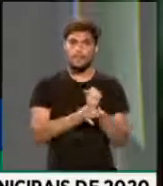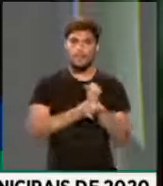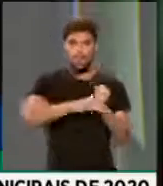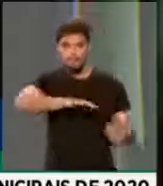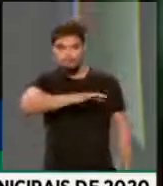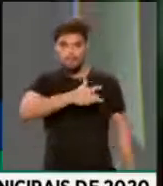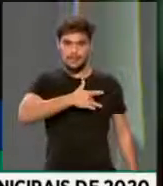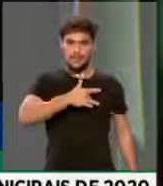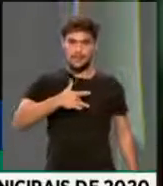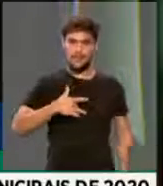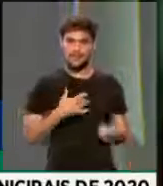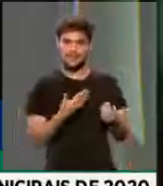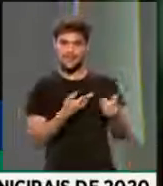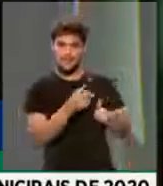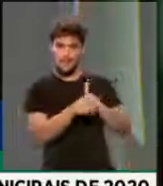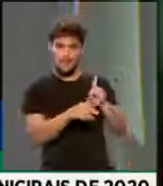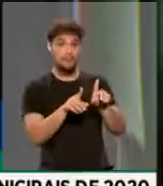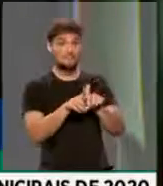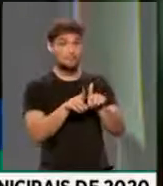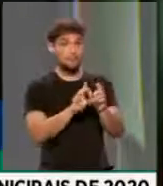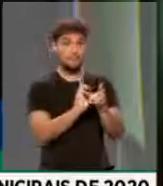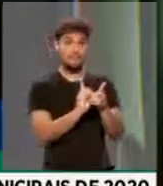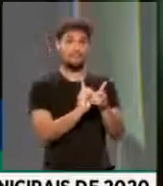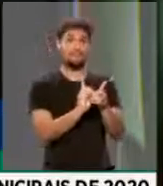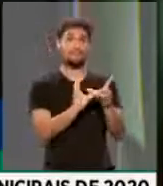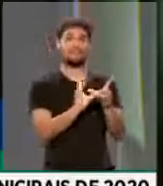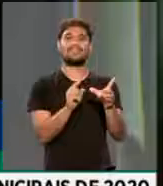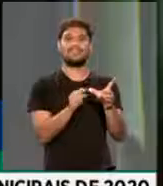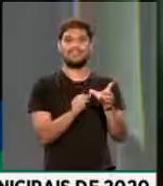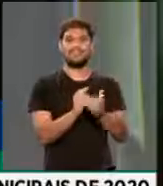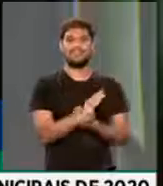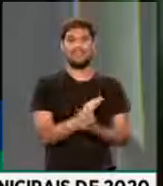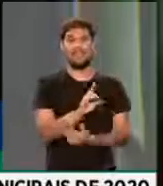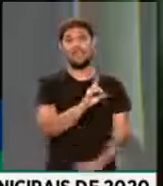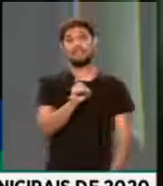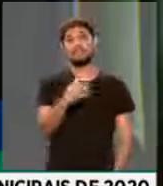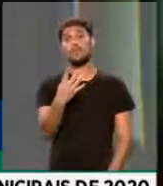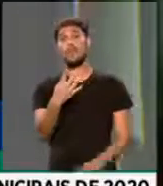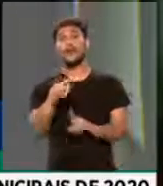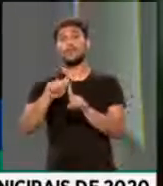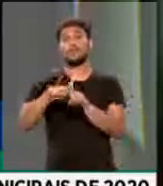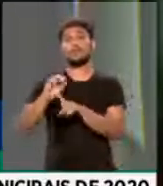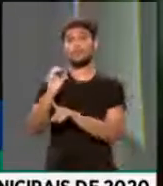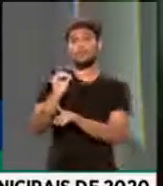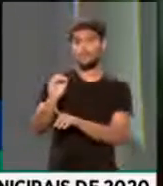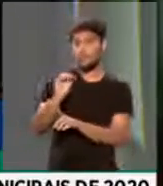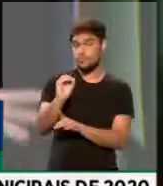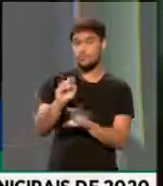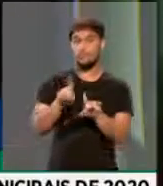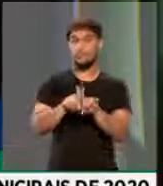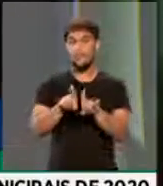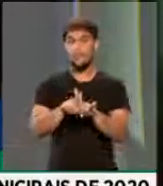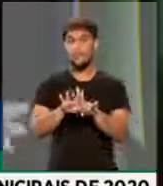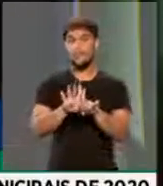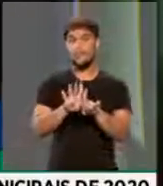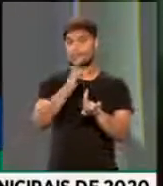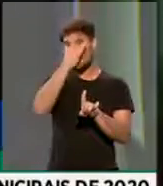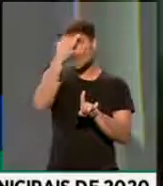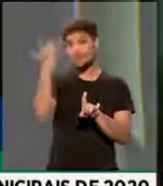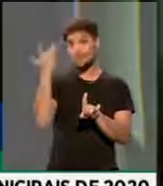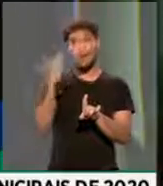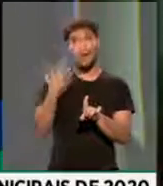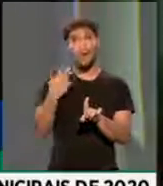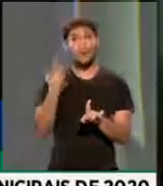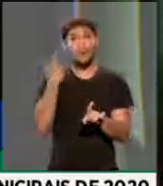e a democracia. Por quê? Porque manter as eleições no dia 4 também retiraria da participação do